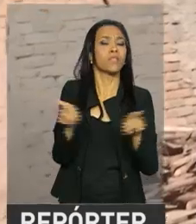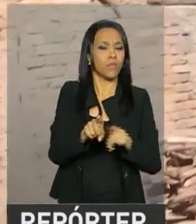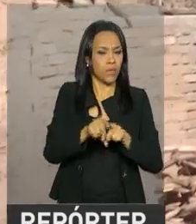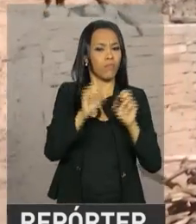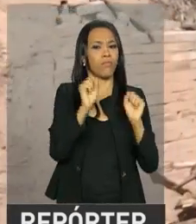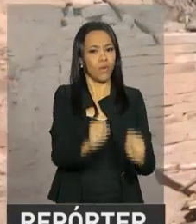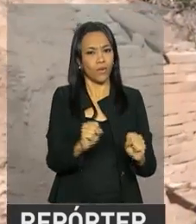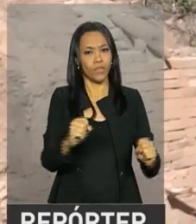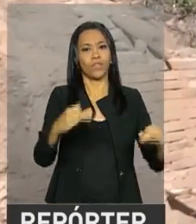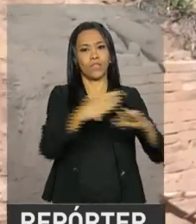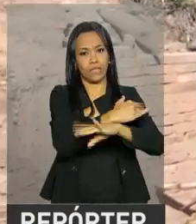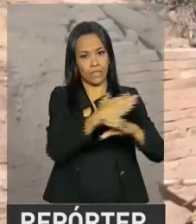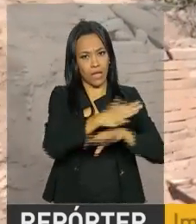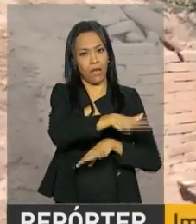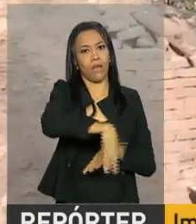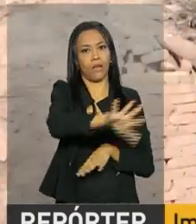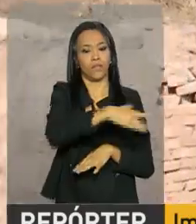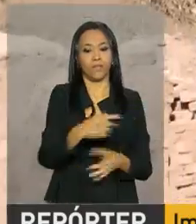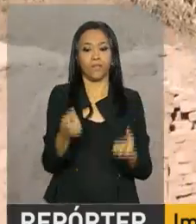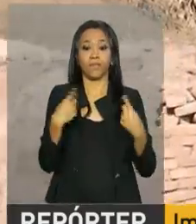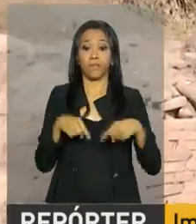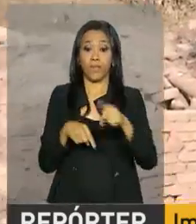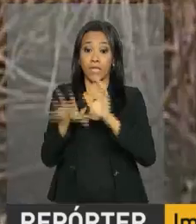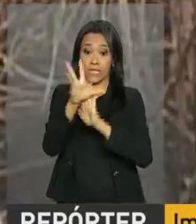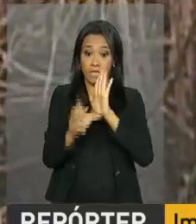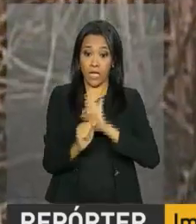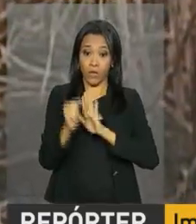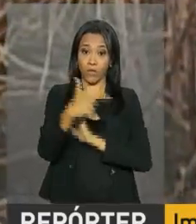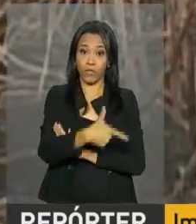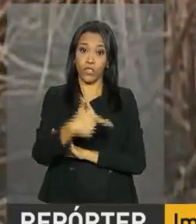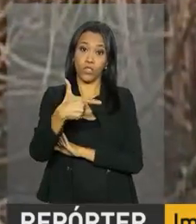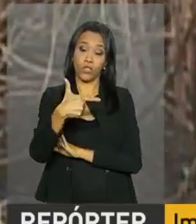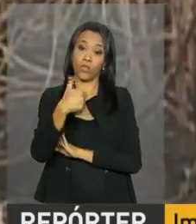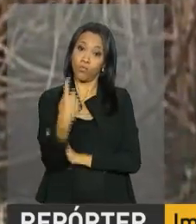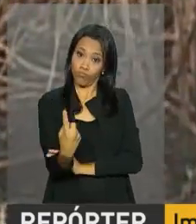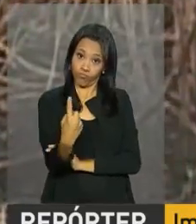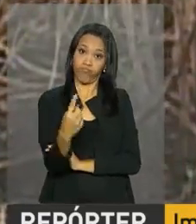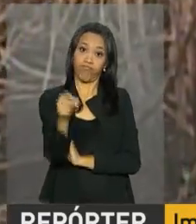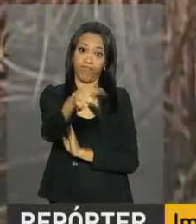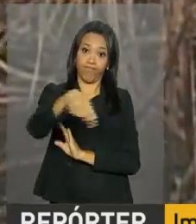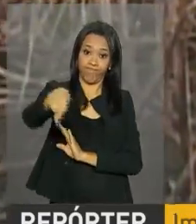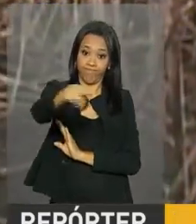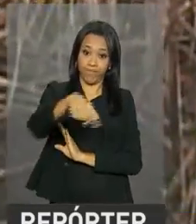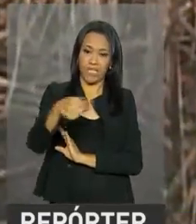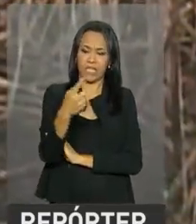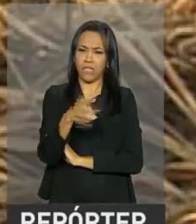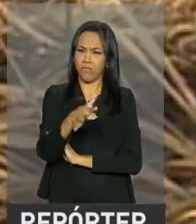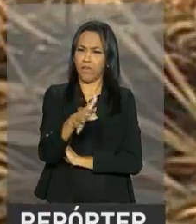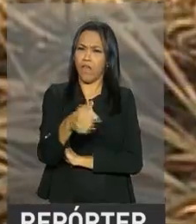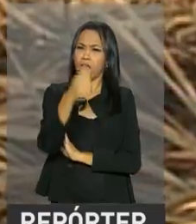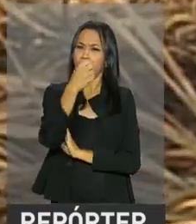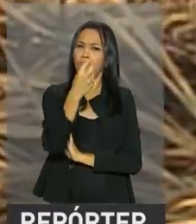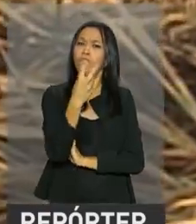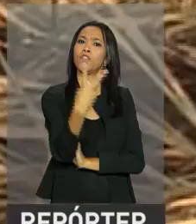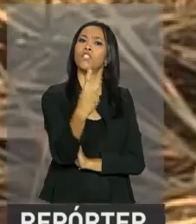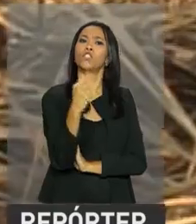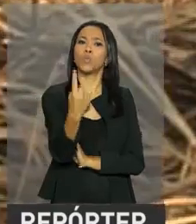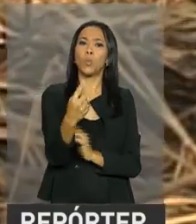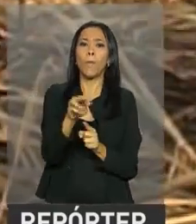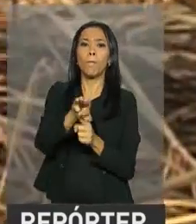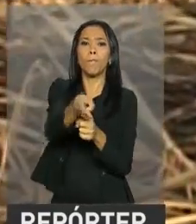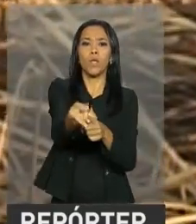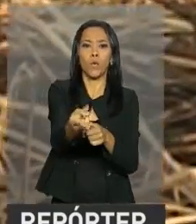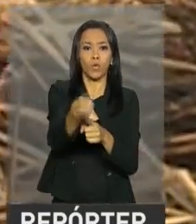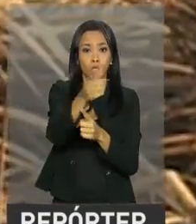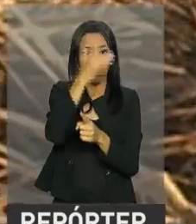cidades em pleno século XXI a Organização Internacional do Trabalho estima que cerca de 21 milhões de pessoas em